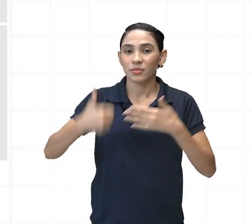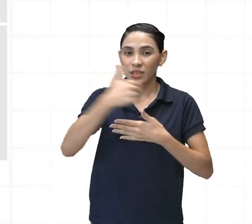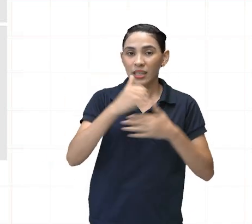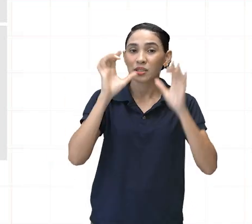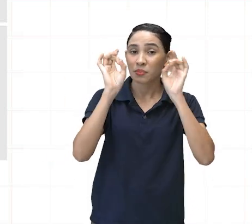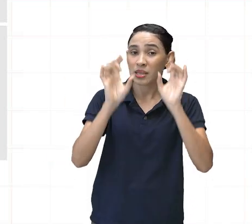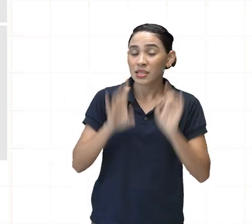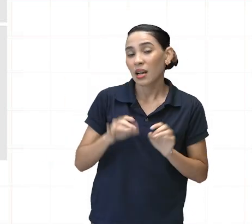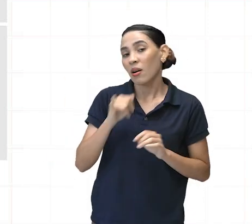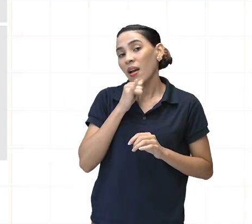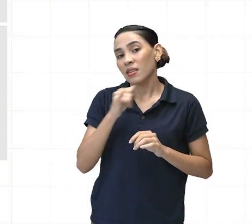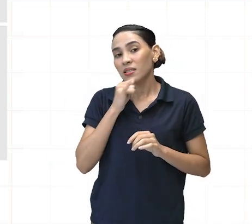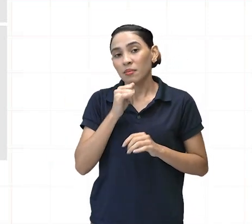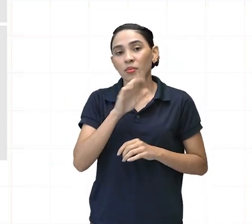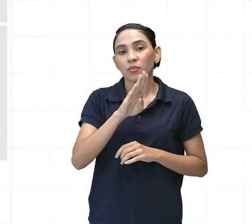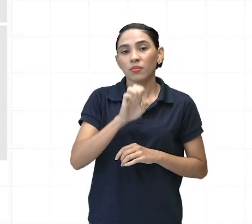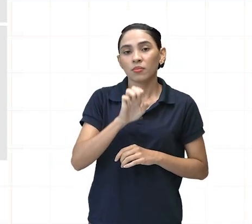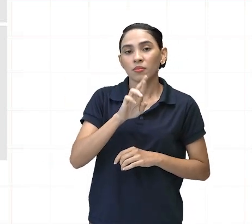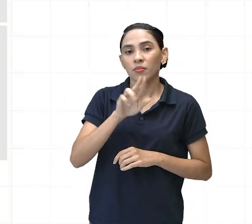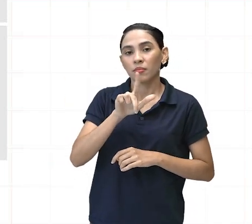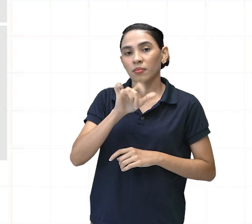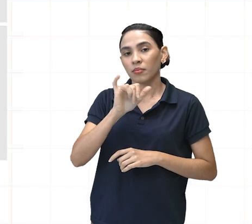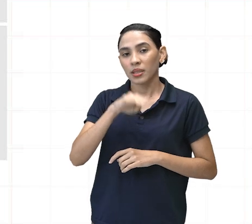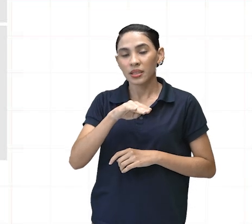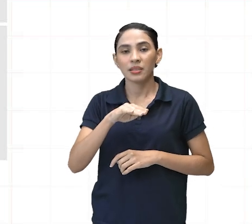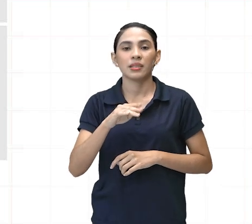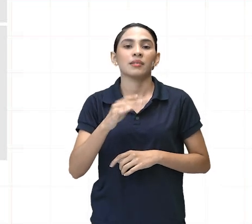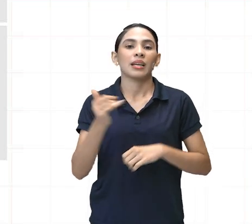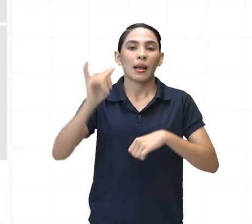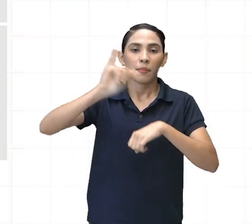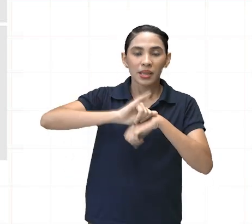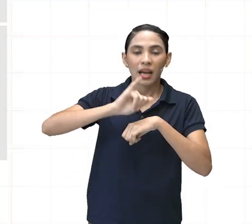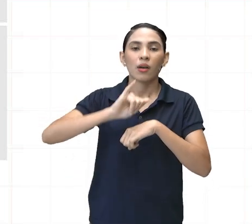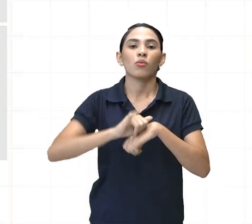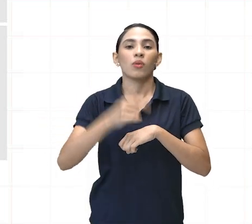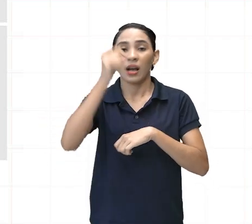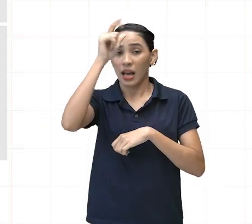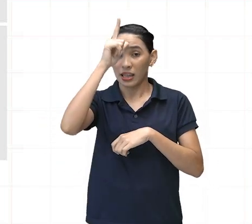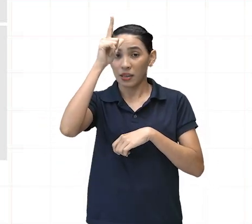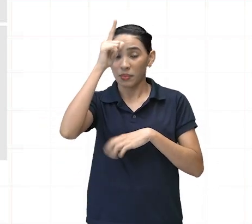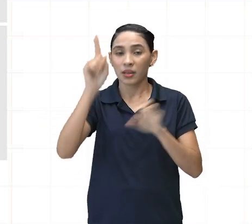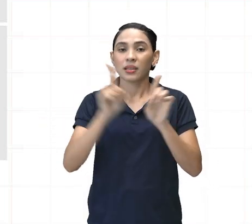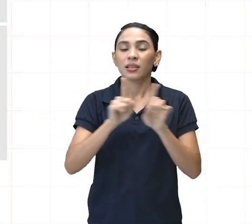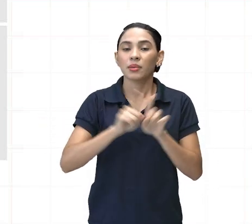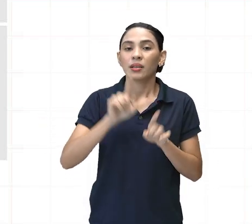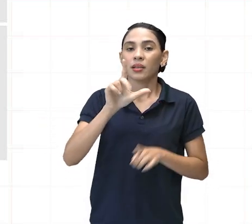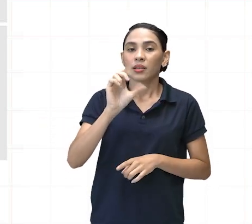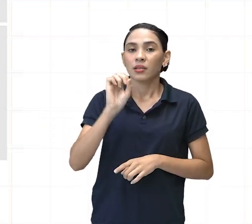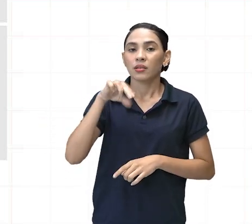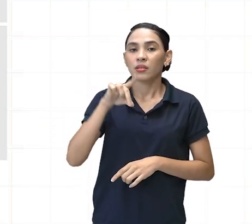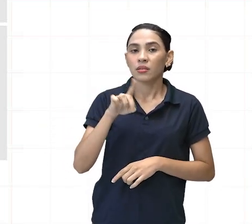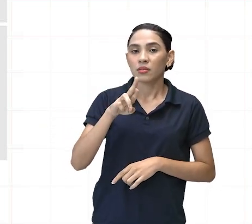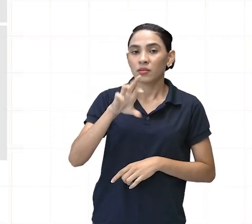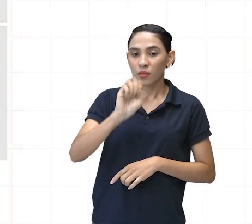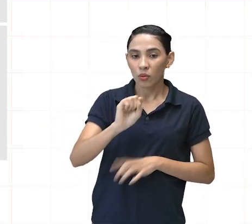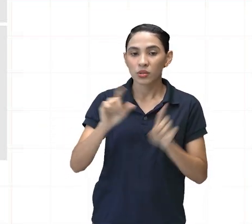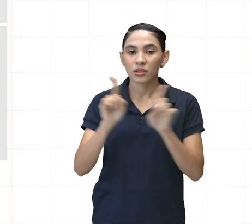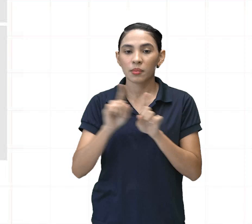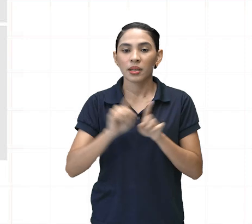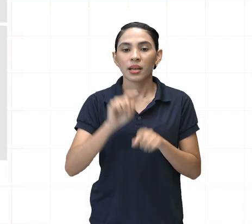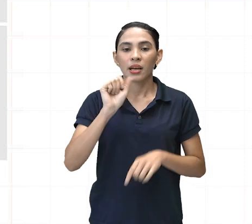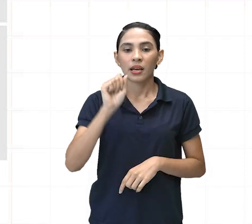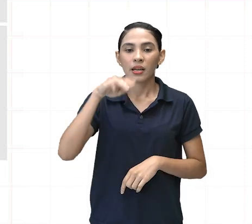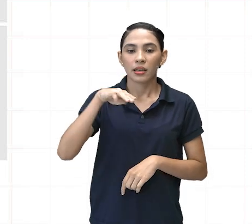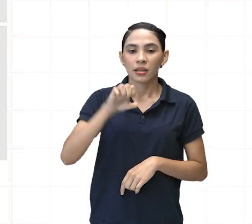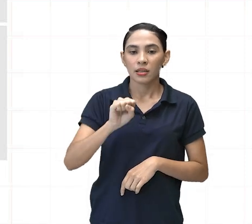europeu, como Berlim, né, capital da Alemanha, Londres e Amsterdã acabam se tornando